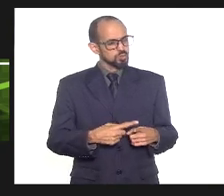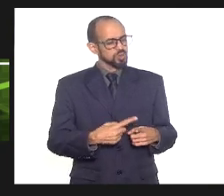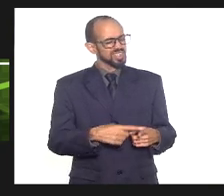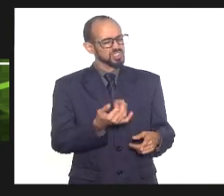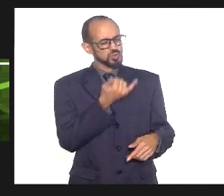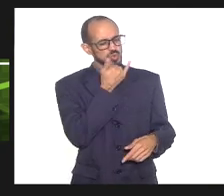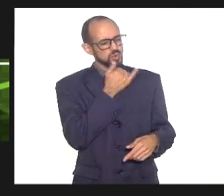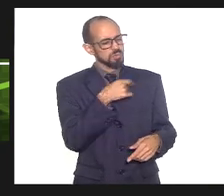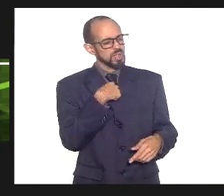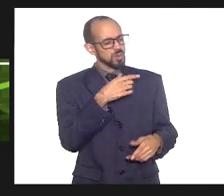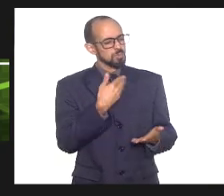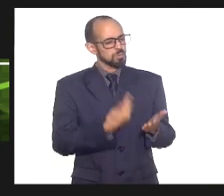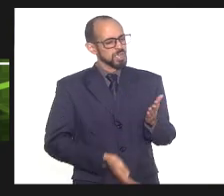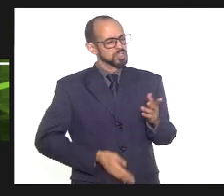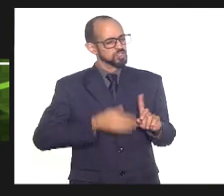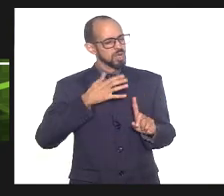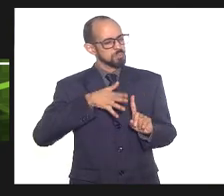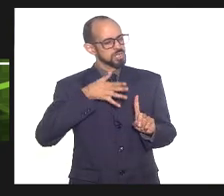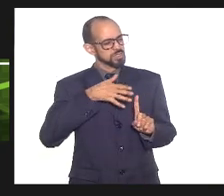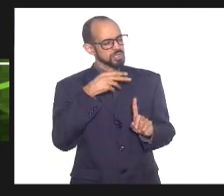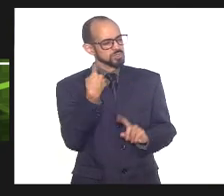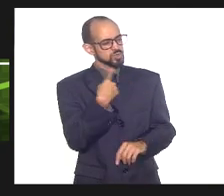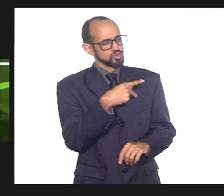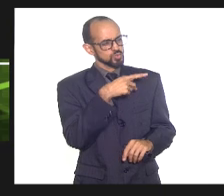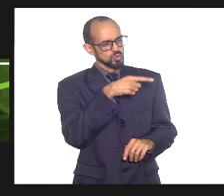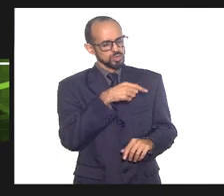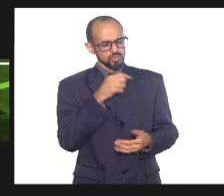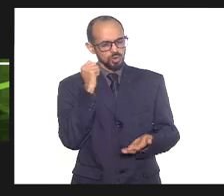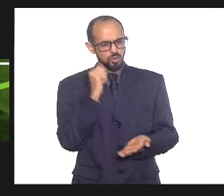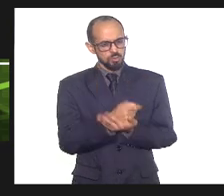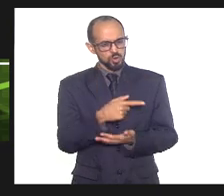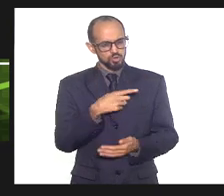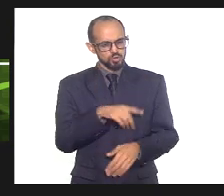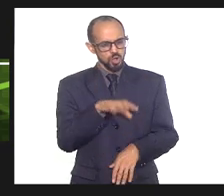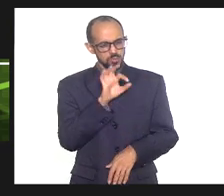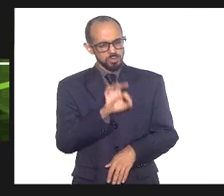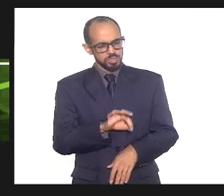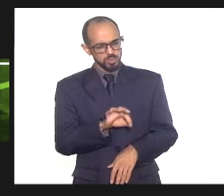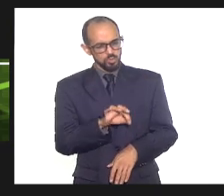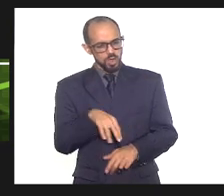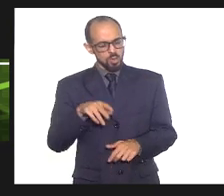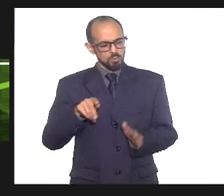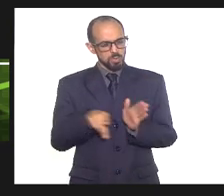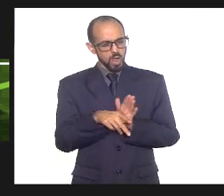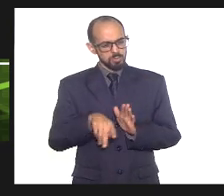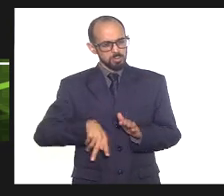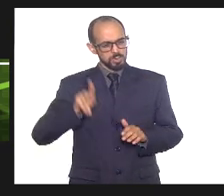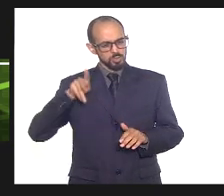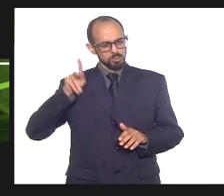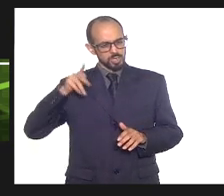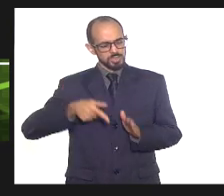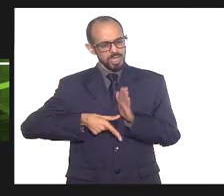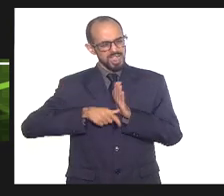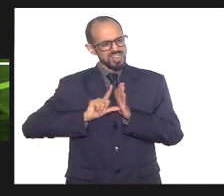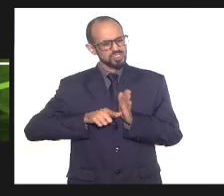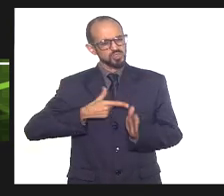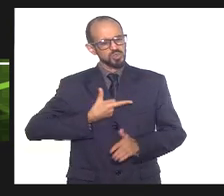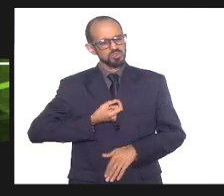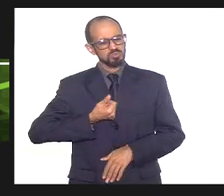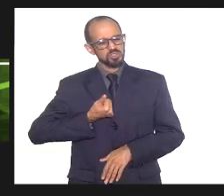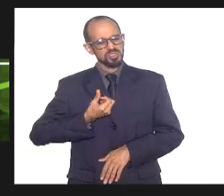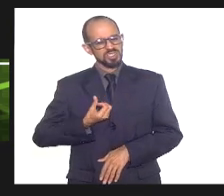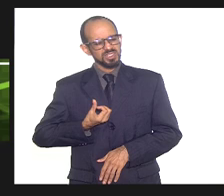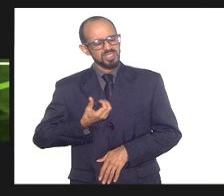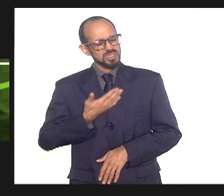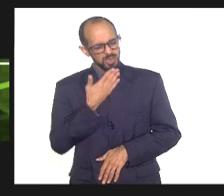apresentação. O senhor adquiriu um percentual num campo da Petrobras antes de 2016. Qual foi mesmo, hein? Só